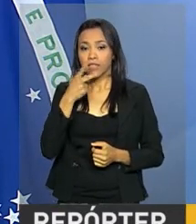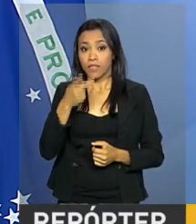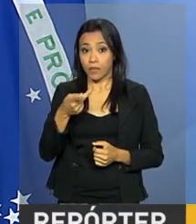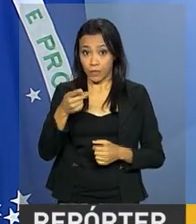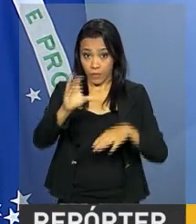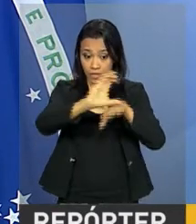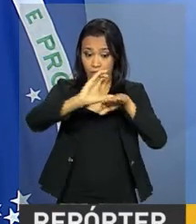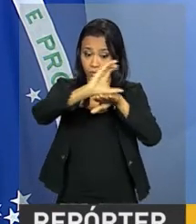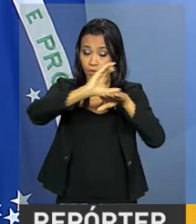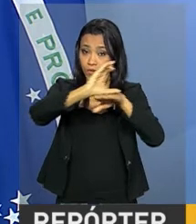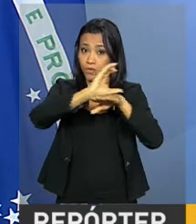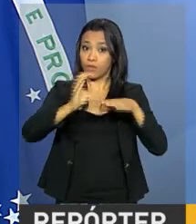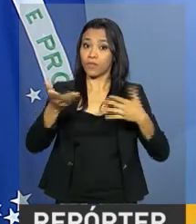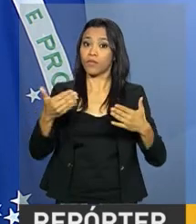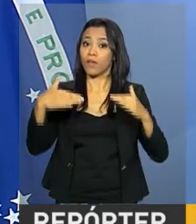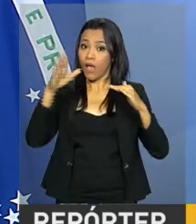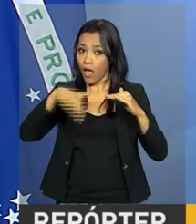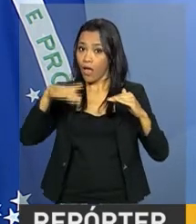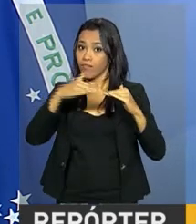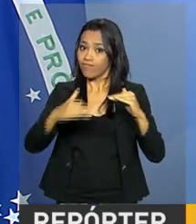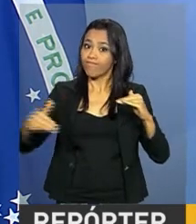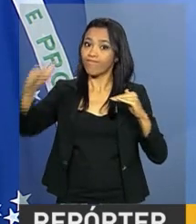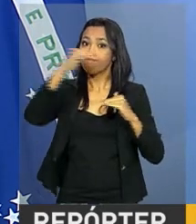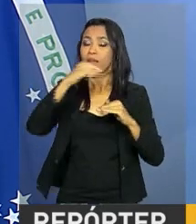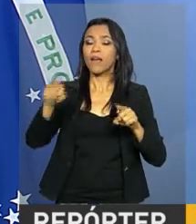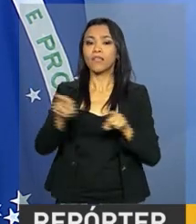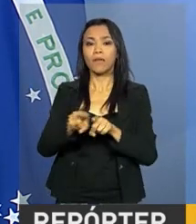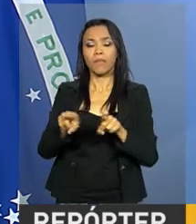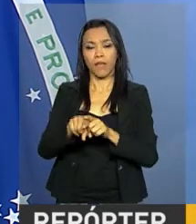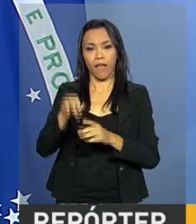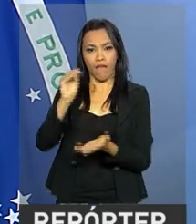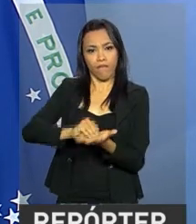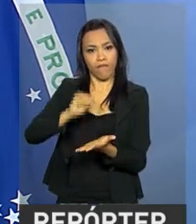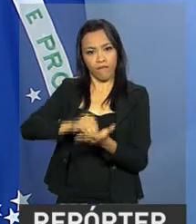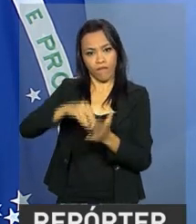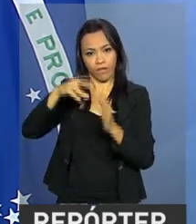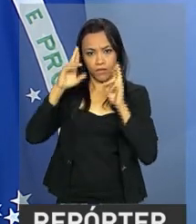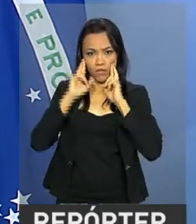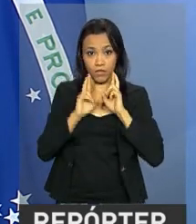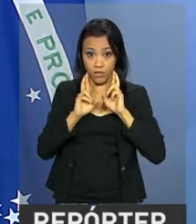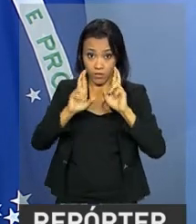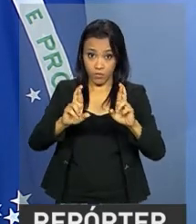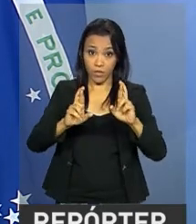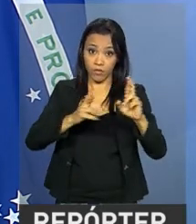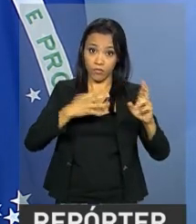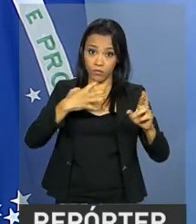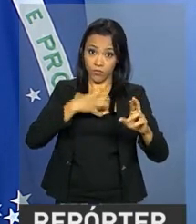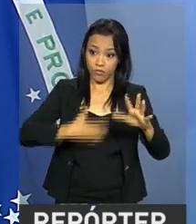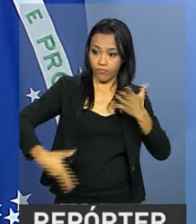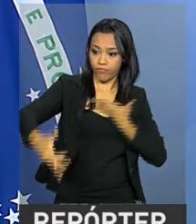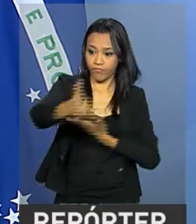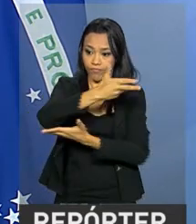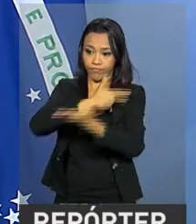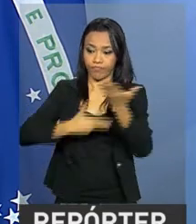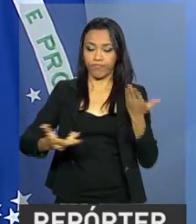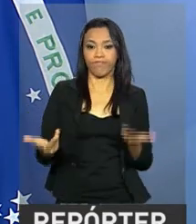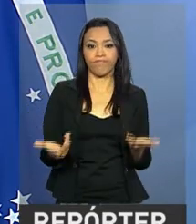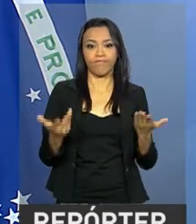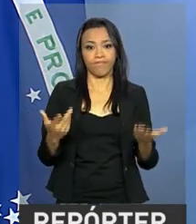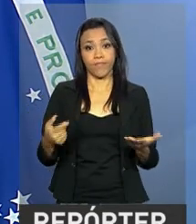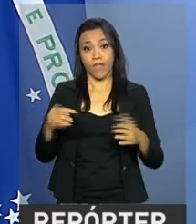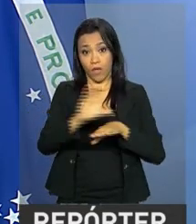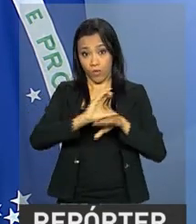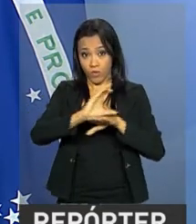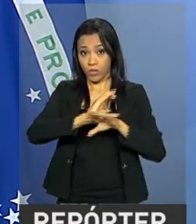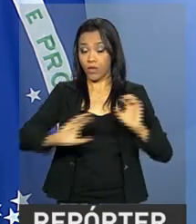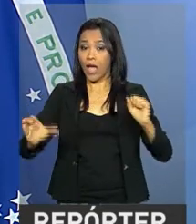soberania popular e um desrespeito às normas de convívio democrático a constituição brasileira garante a